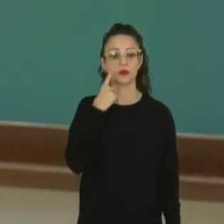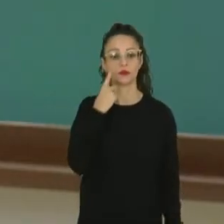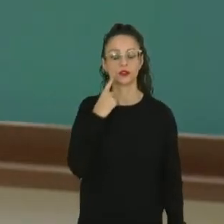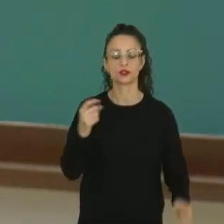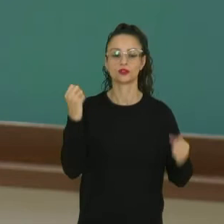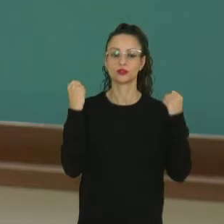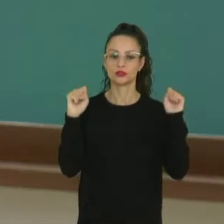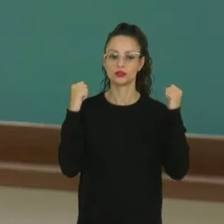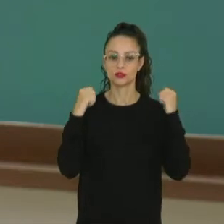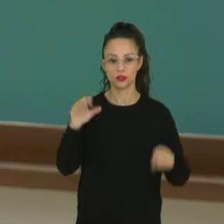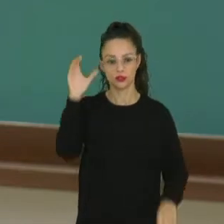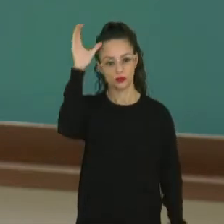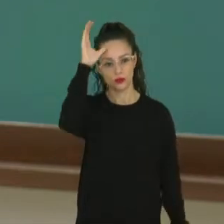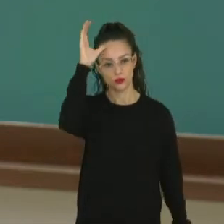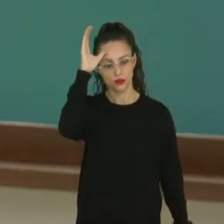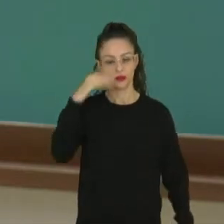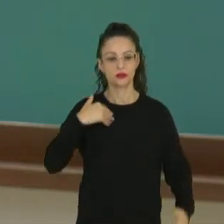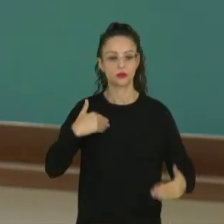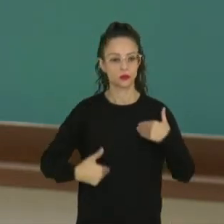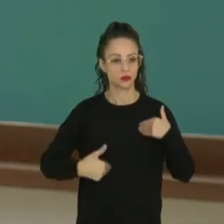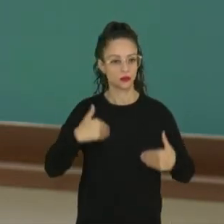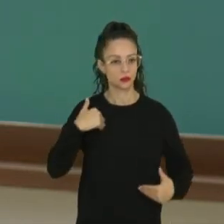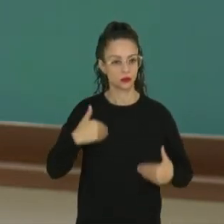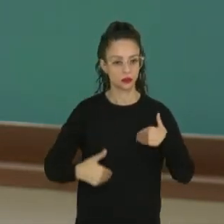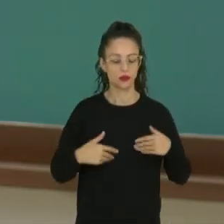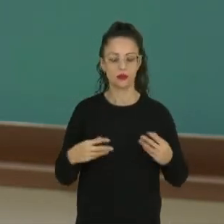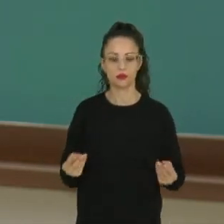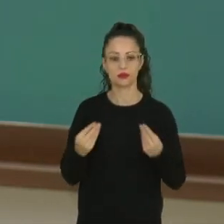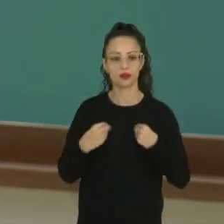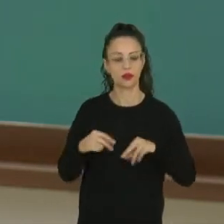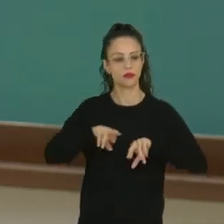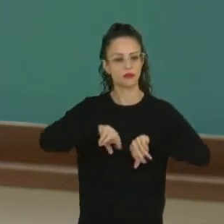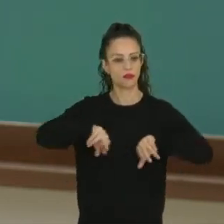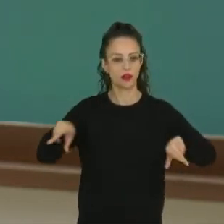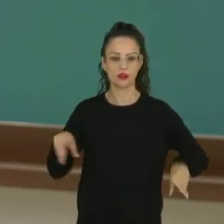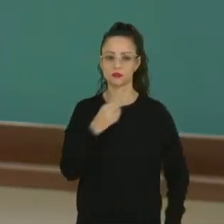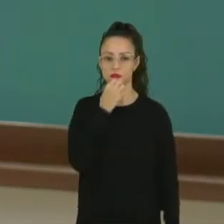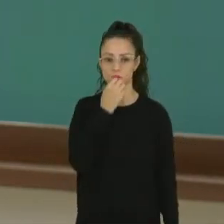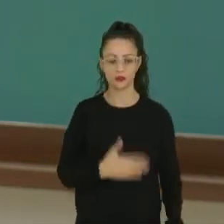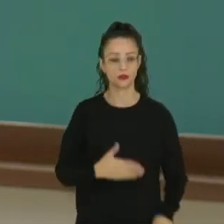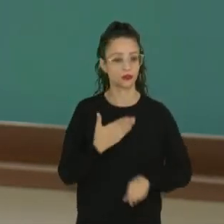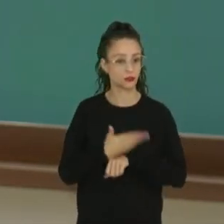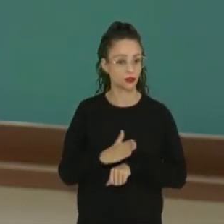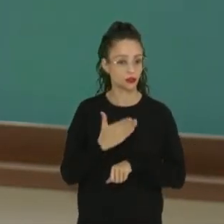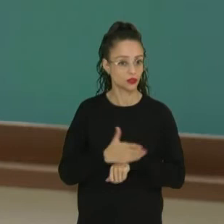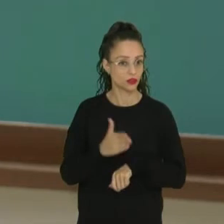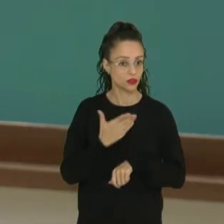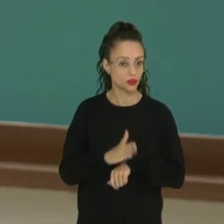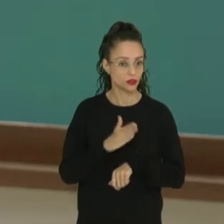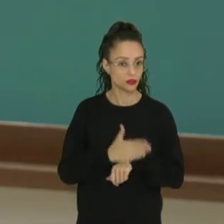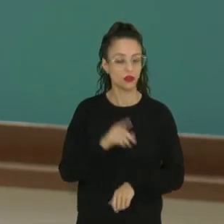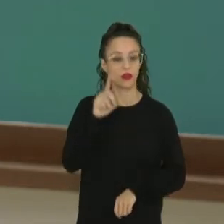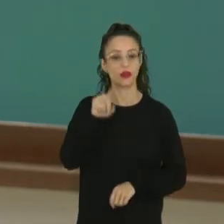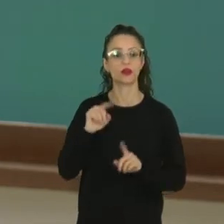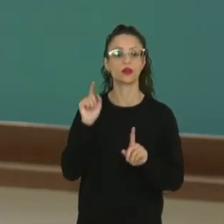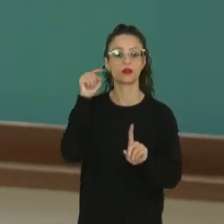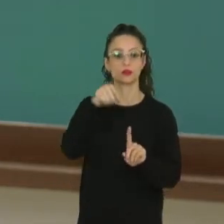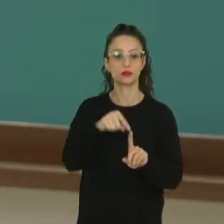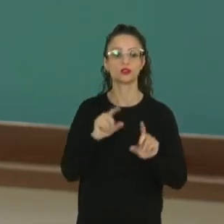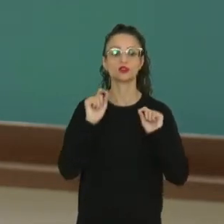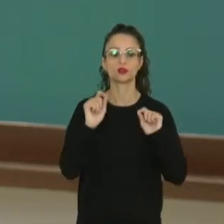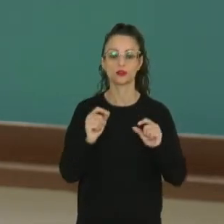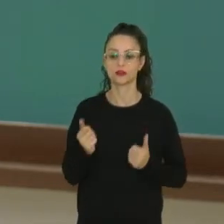ginástica de consciência corporal, ela traz vários benefícios aos seus praticantes. Então ela vem com o objetivo de trazer